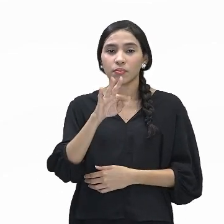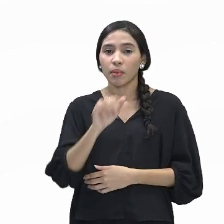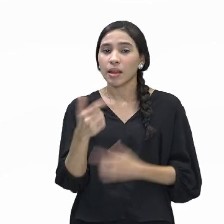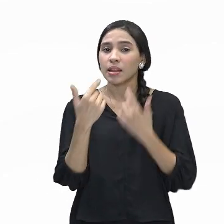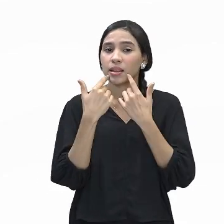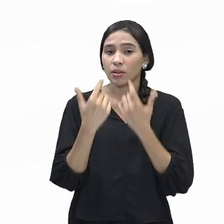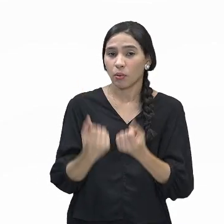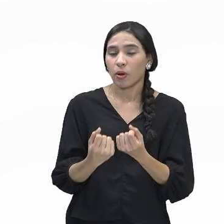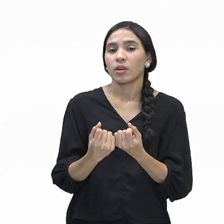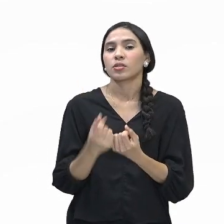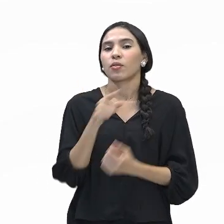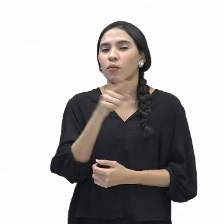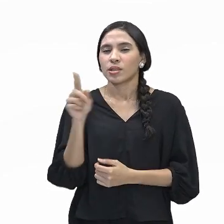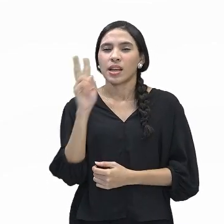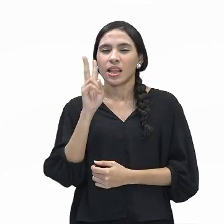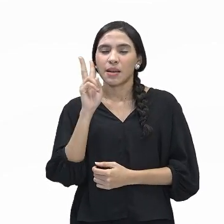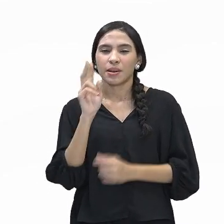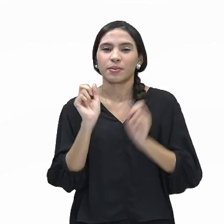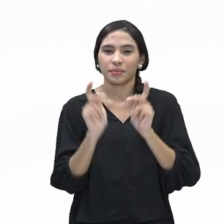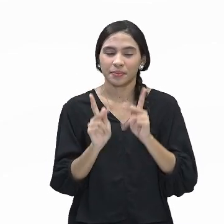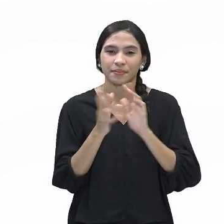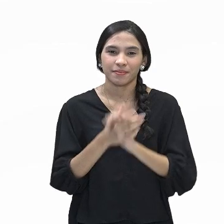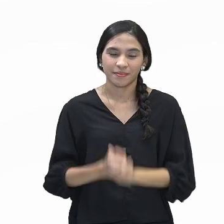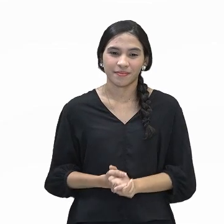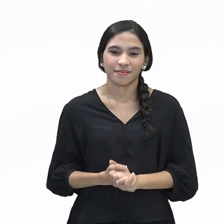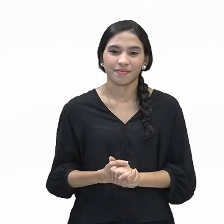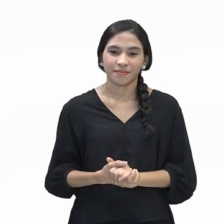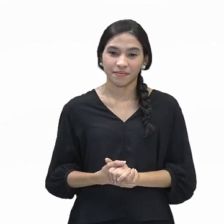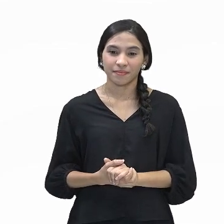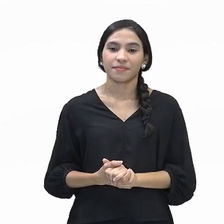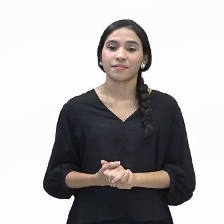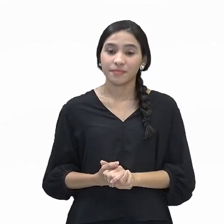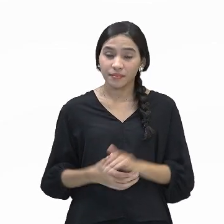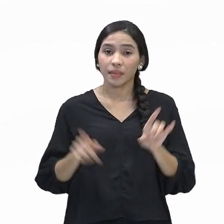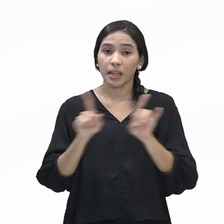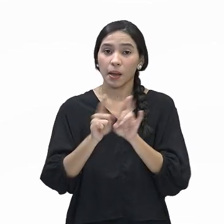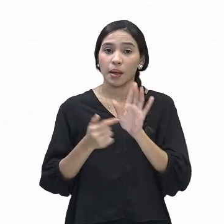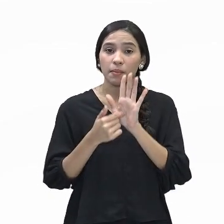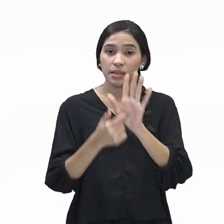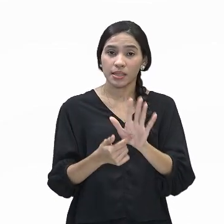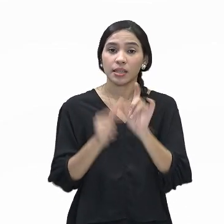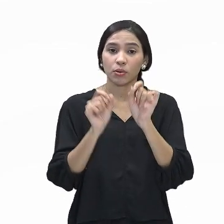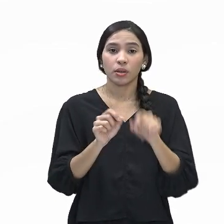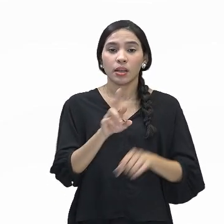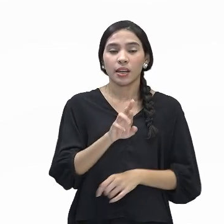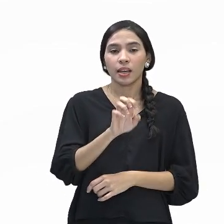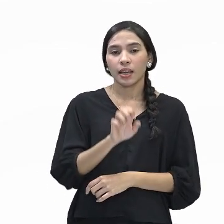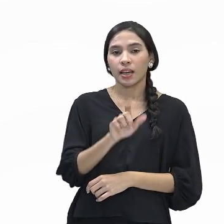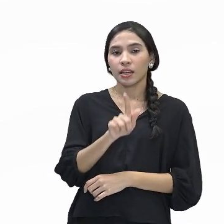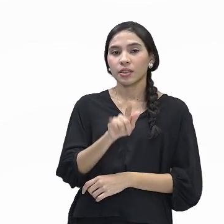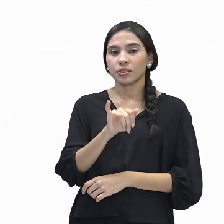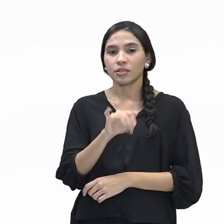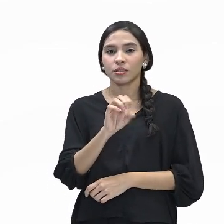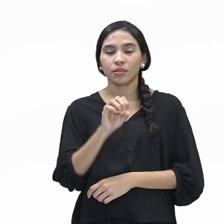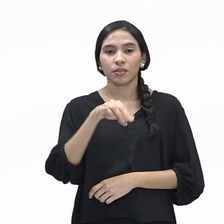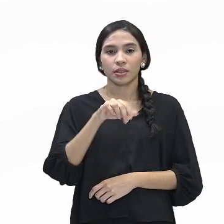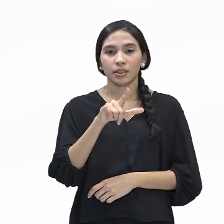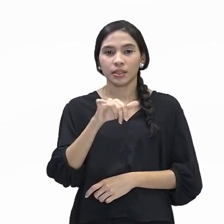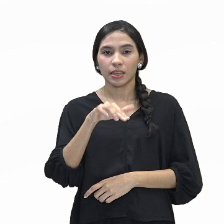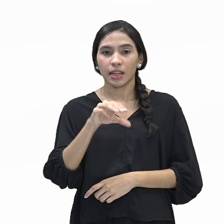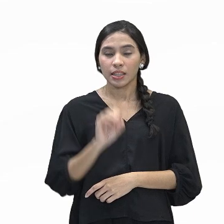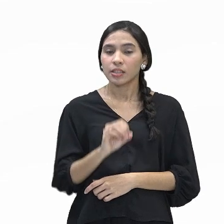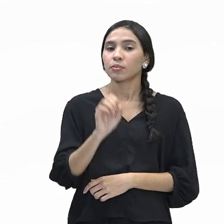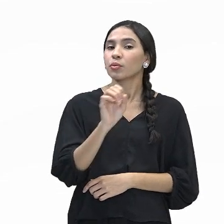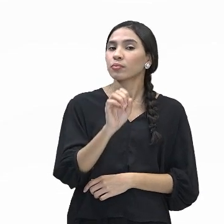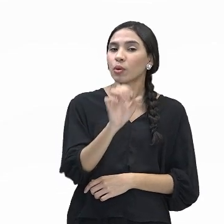metalinguagem, só para vocês relembrarem o que é, certo? Também vai trazer regionalismo universal,